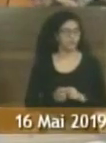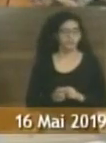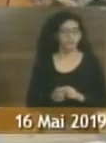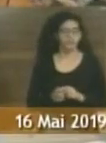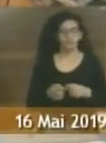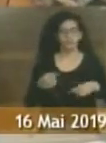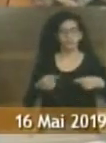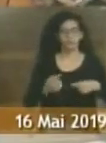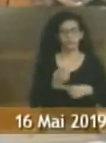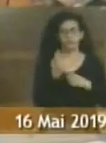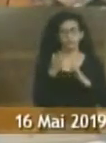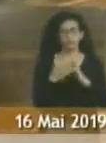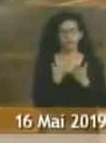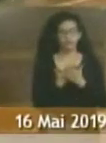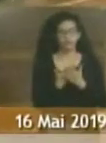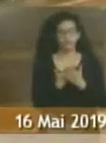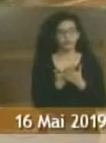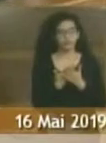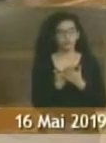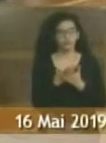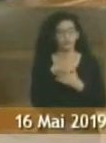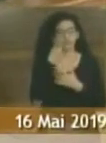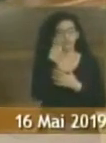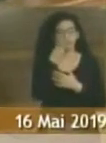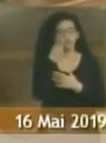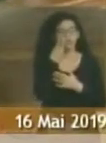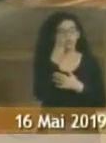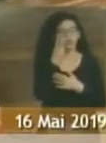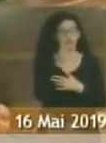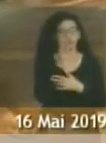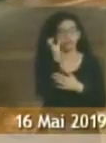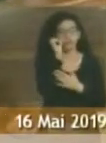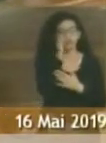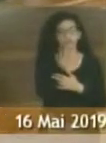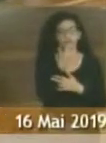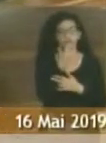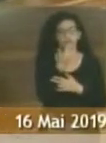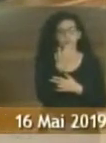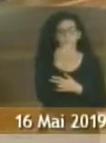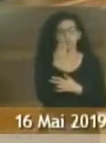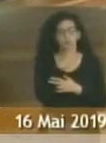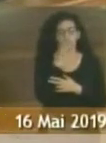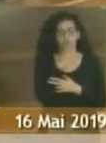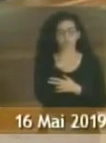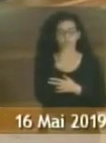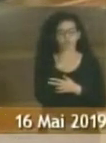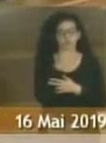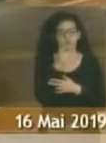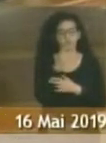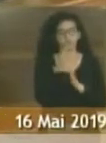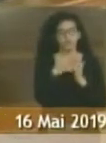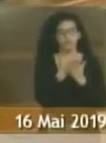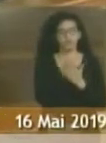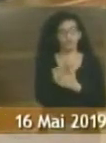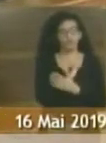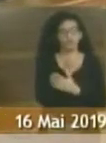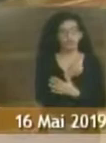Em discussão única, o requerimento verbal de autoria da vereadora Titi Brasil, que solicitou regime de urgência para o requerimento